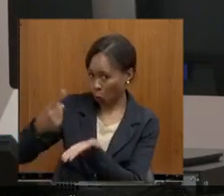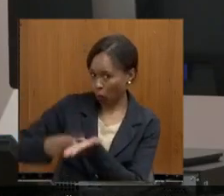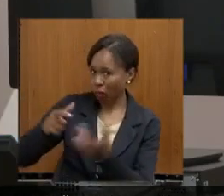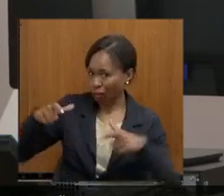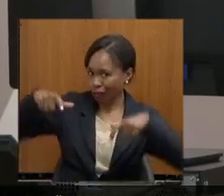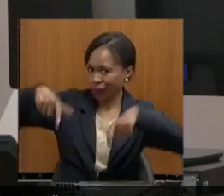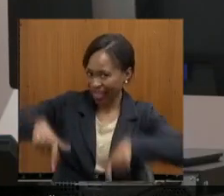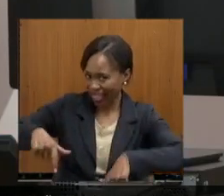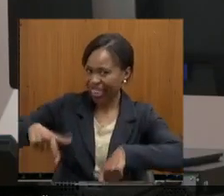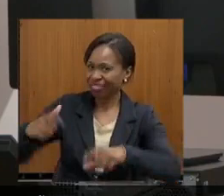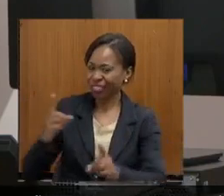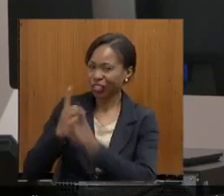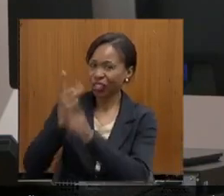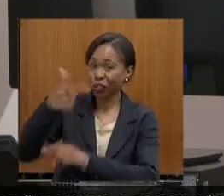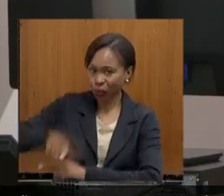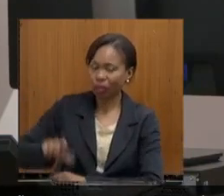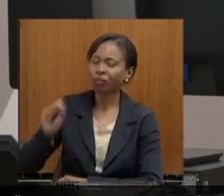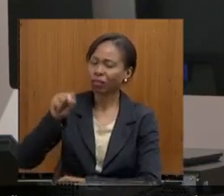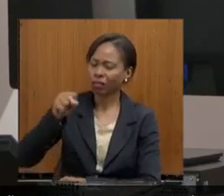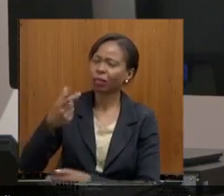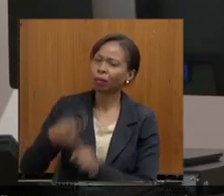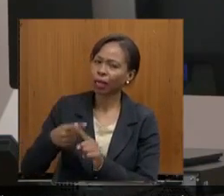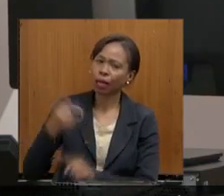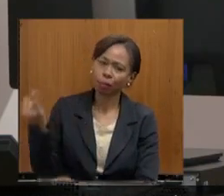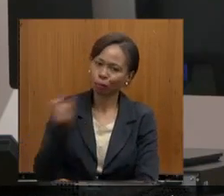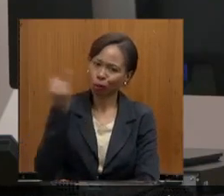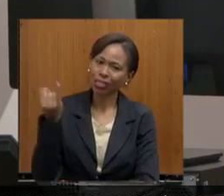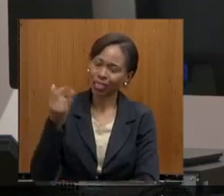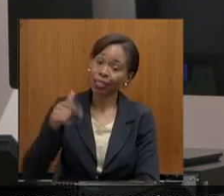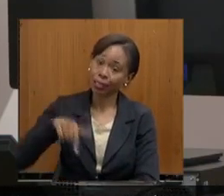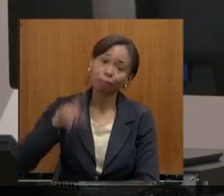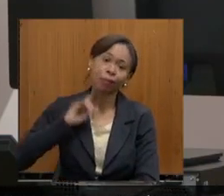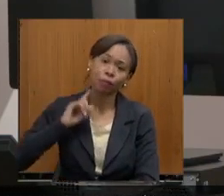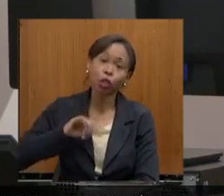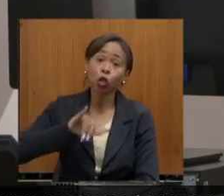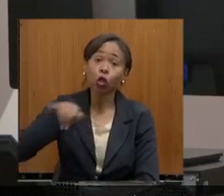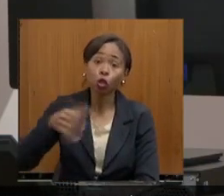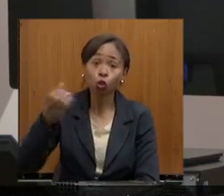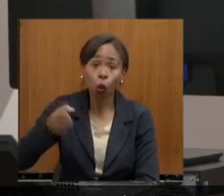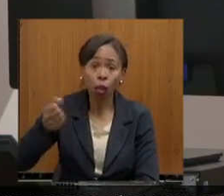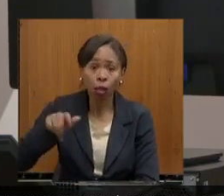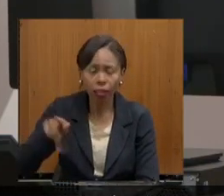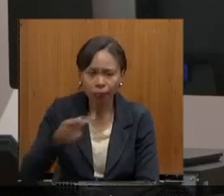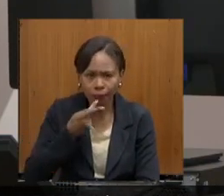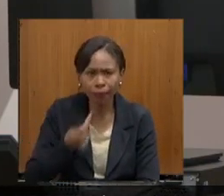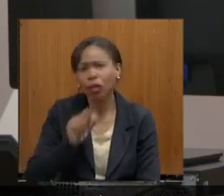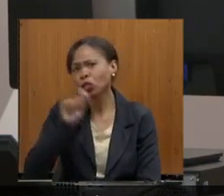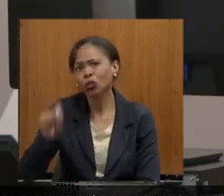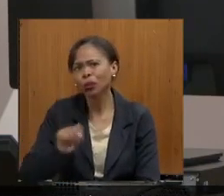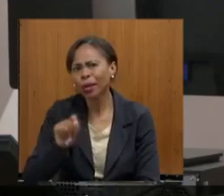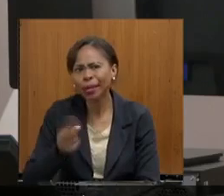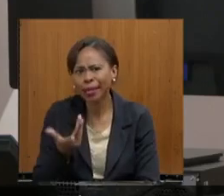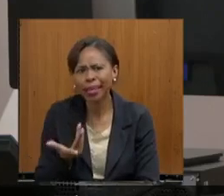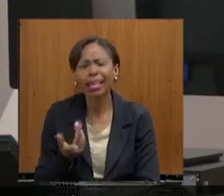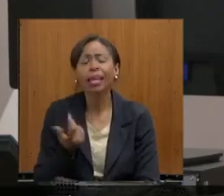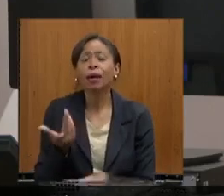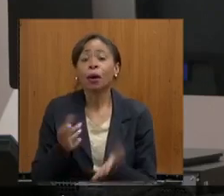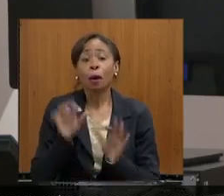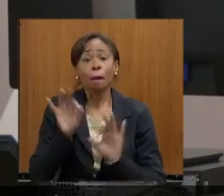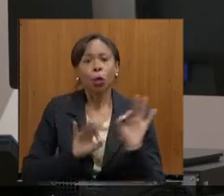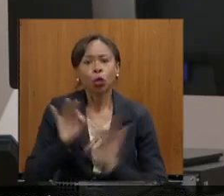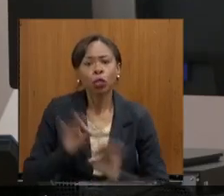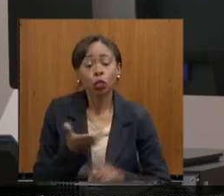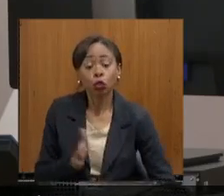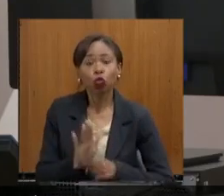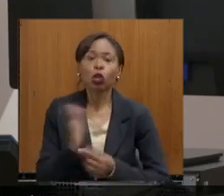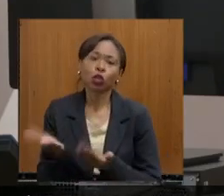Campos porque é de suma importância que isso aconteça para Minas Gerais o que o deputado João Leite para de impactar tirar jovens trazer a violência para